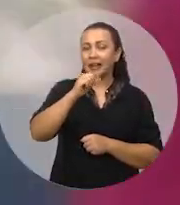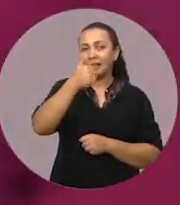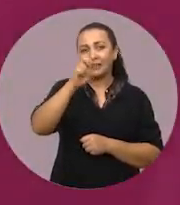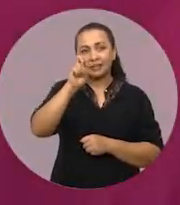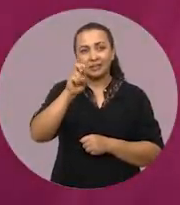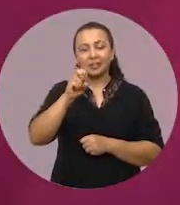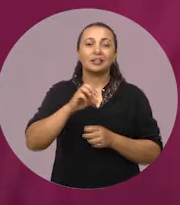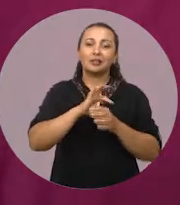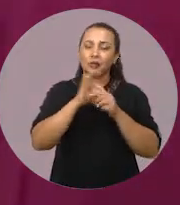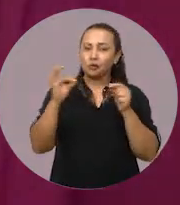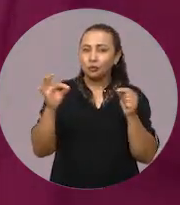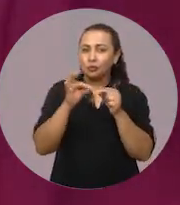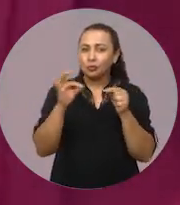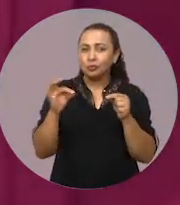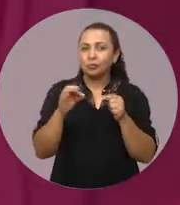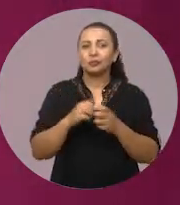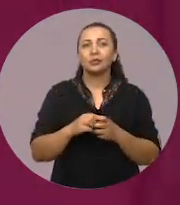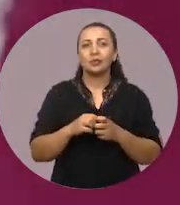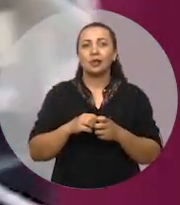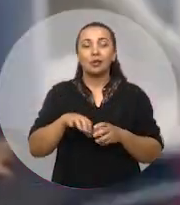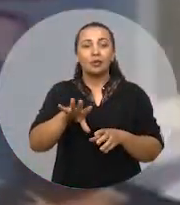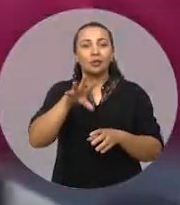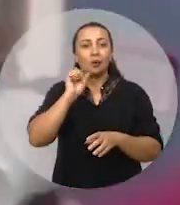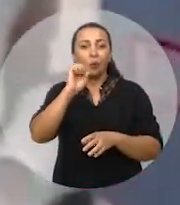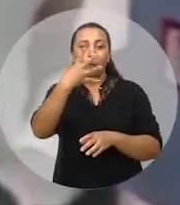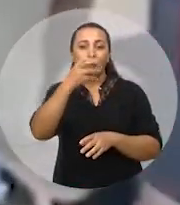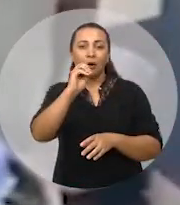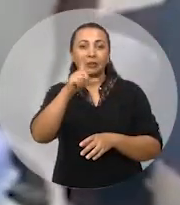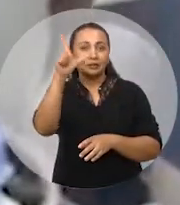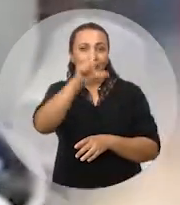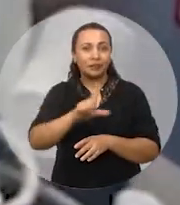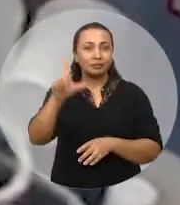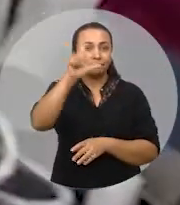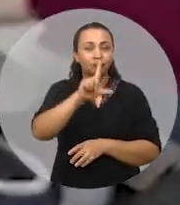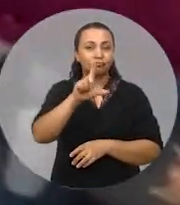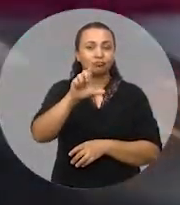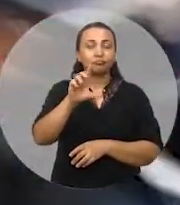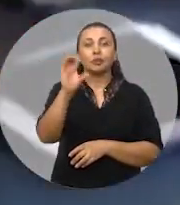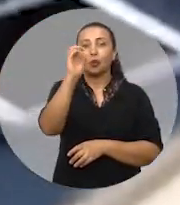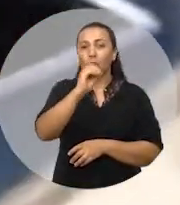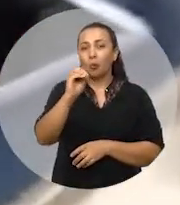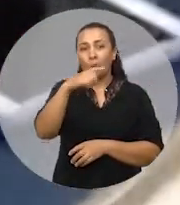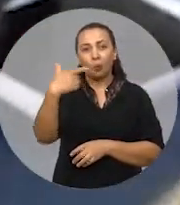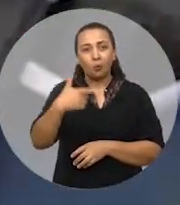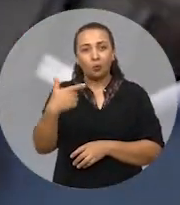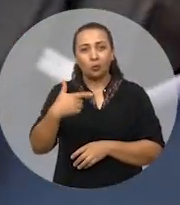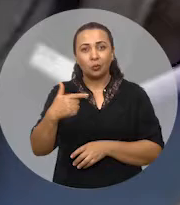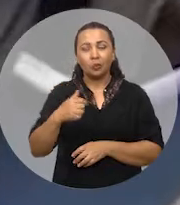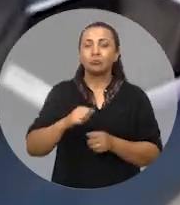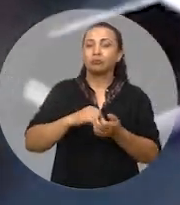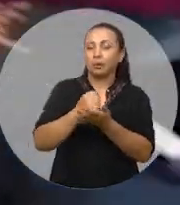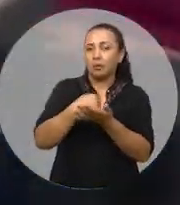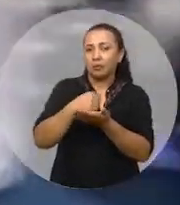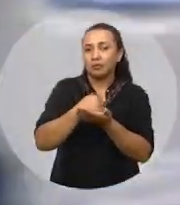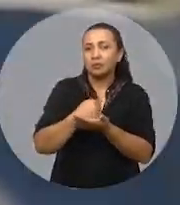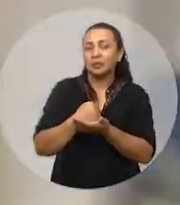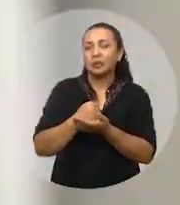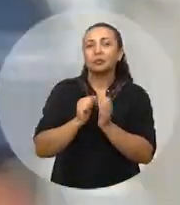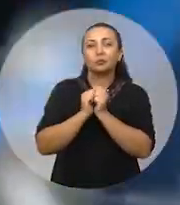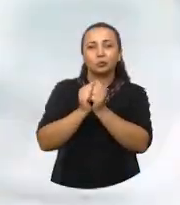de 40 litros por minuto total, misturando oxigênio e ar comprimido com umidificação em jarra.